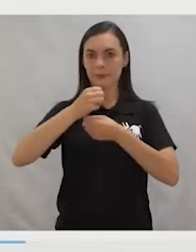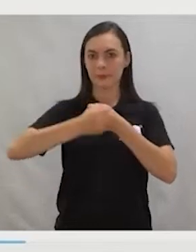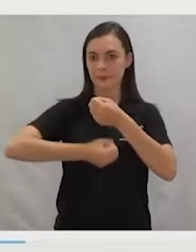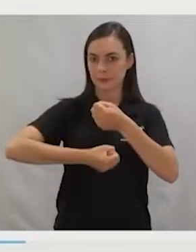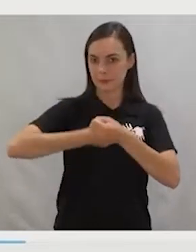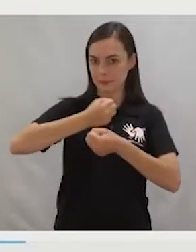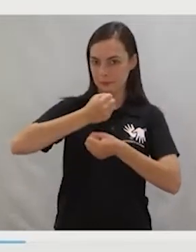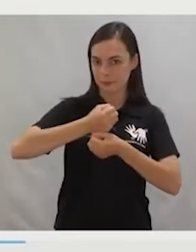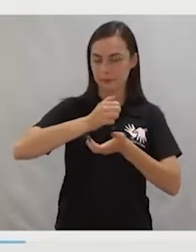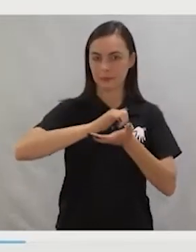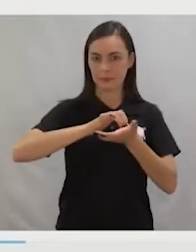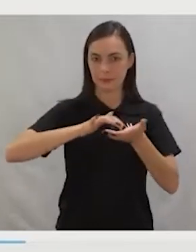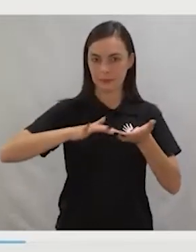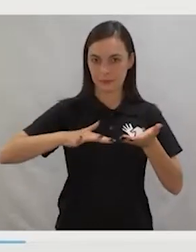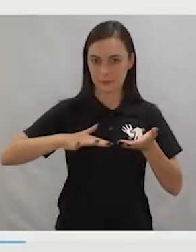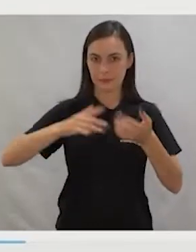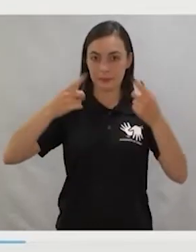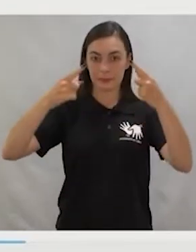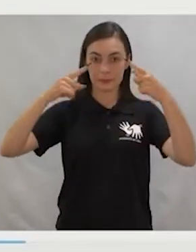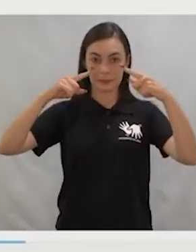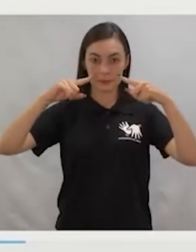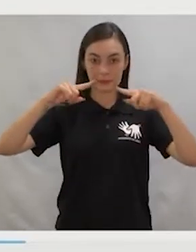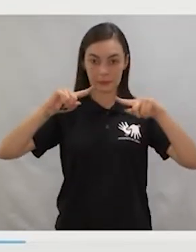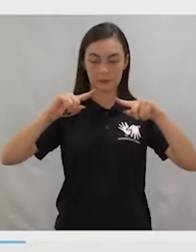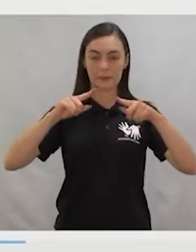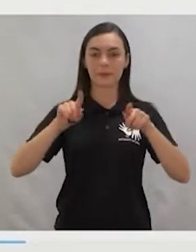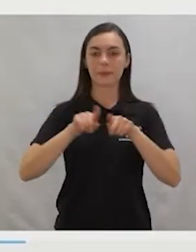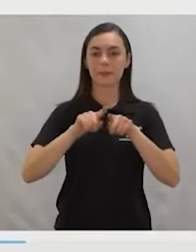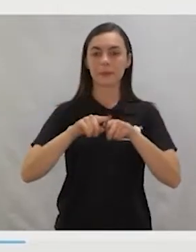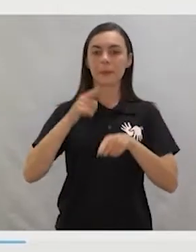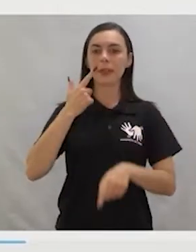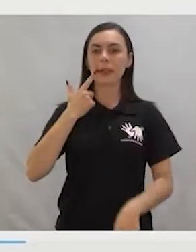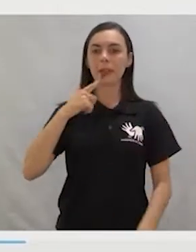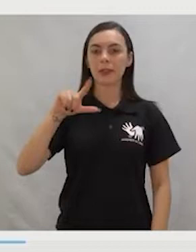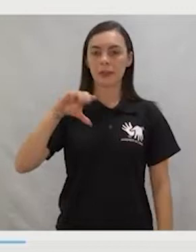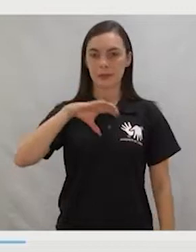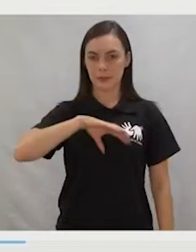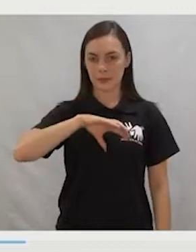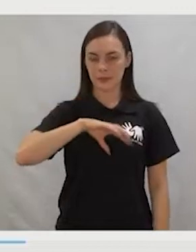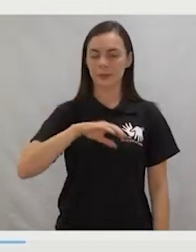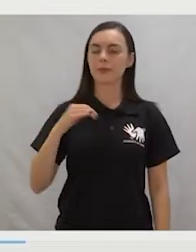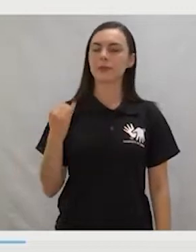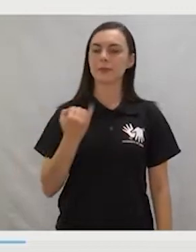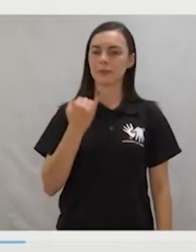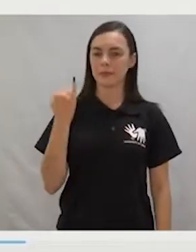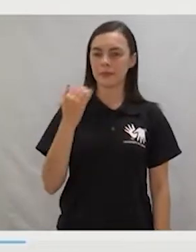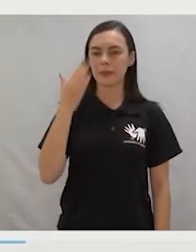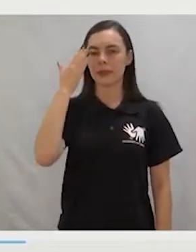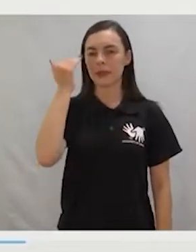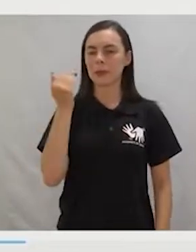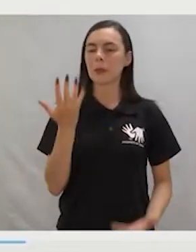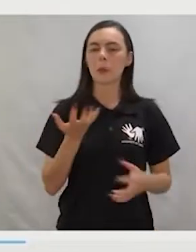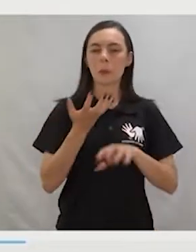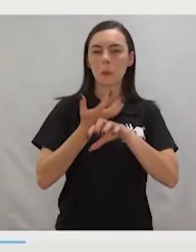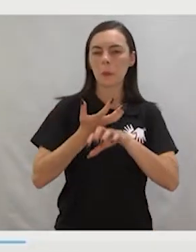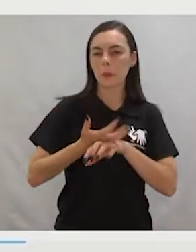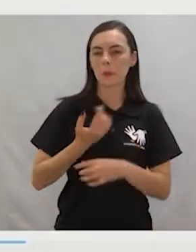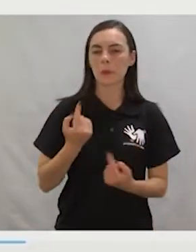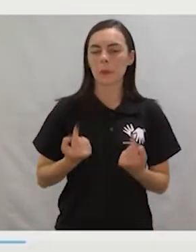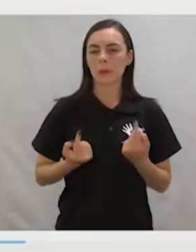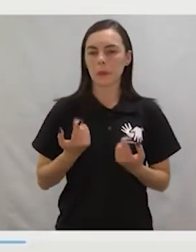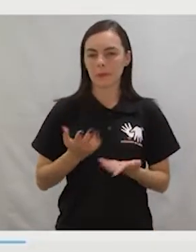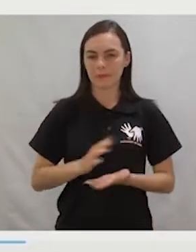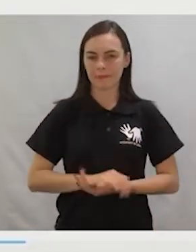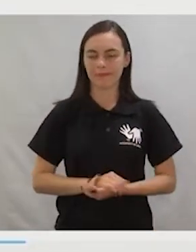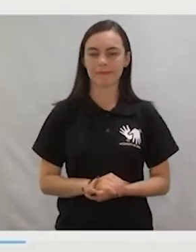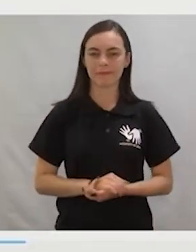ano que vocês estão fazendo essa atividade. Colocando também língua portuguesa, que é bem importante para a gente saber em qual disciplina vocês estão